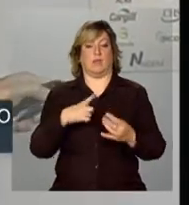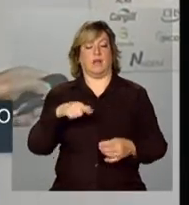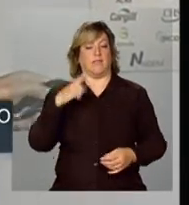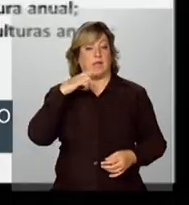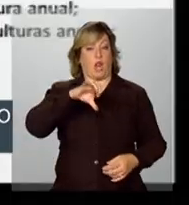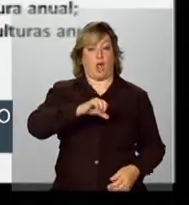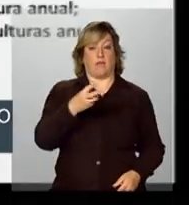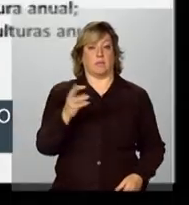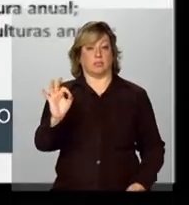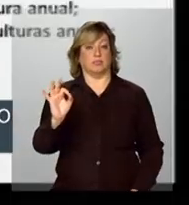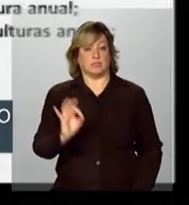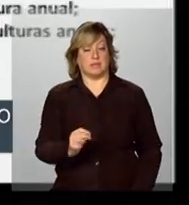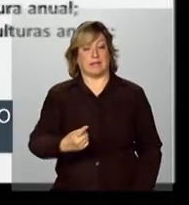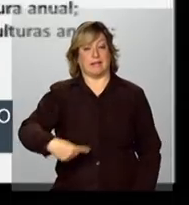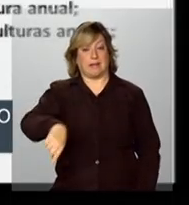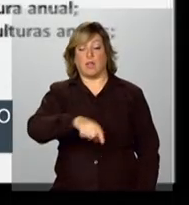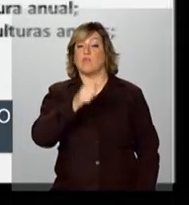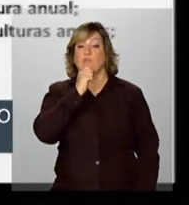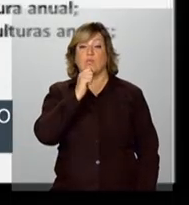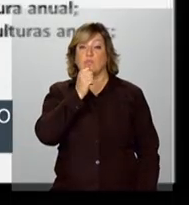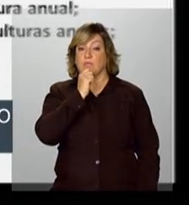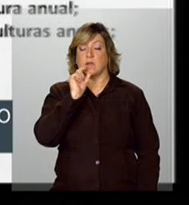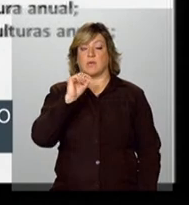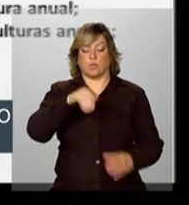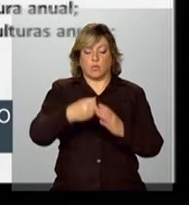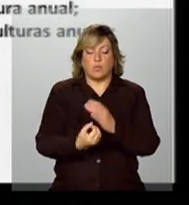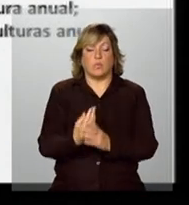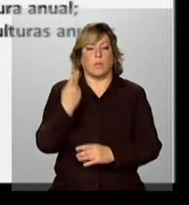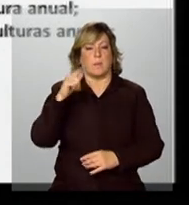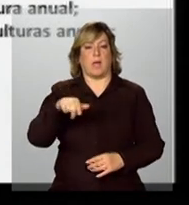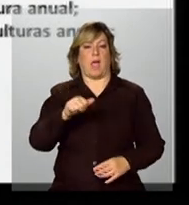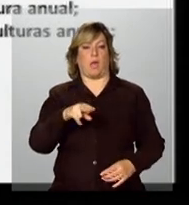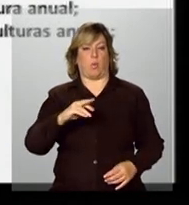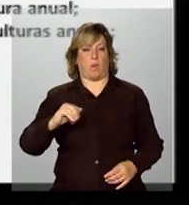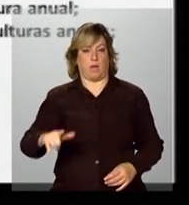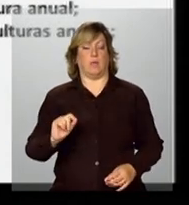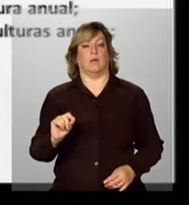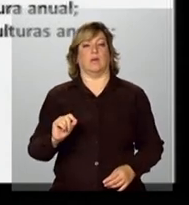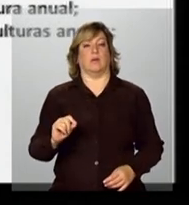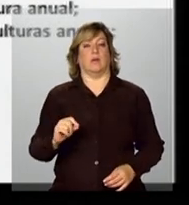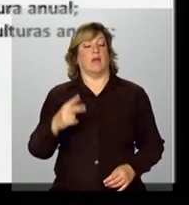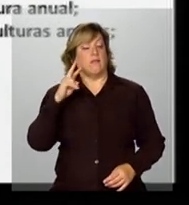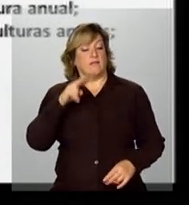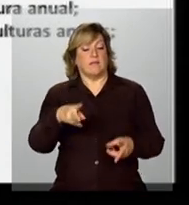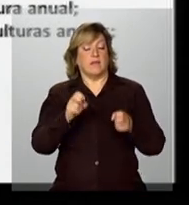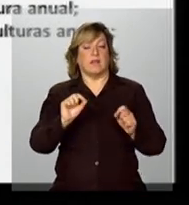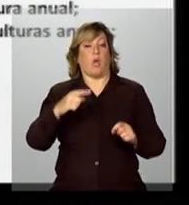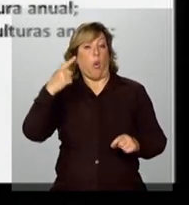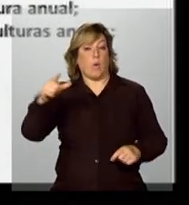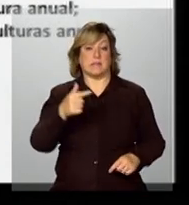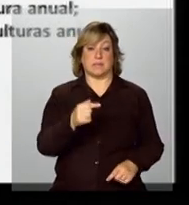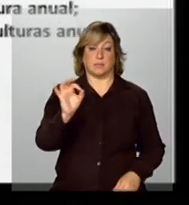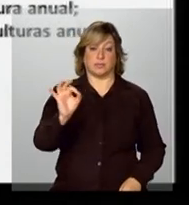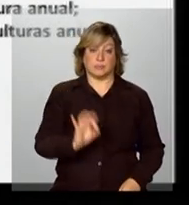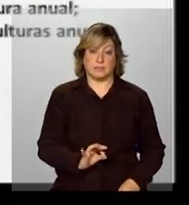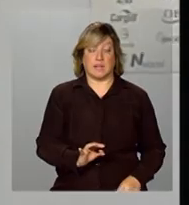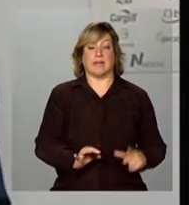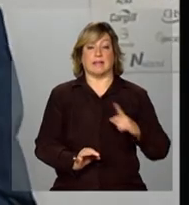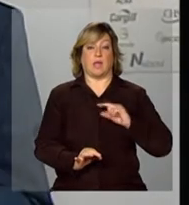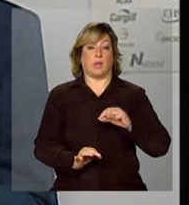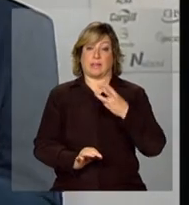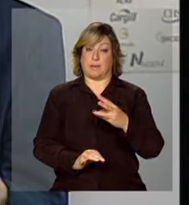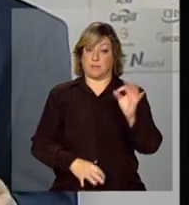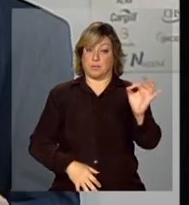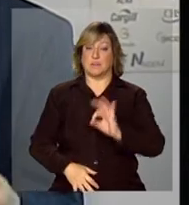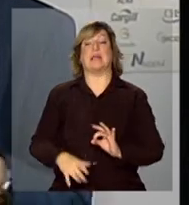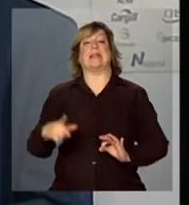que 93% deles não tem cultura anual. E aí foi identificado que dos outros 7%, 3%